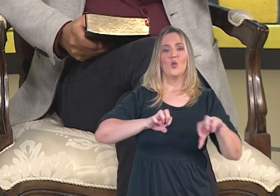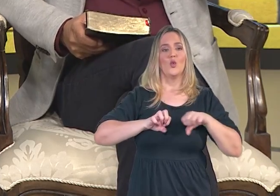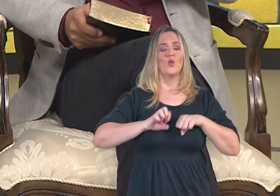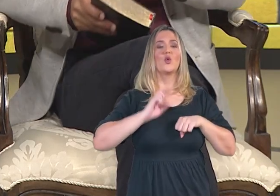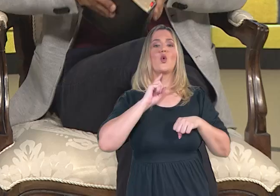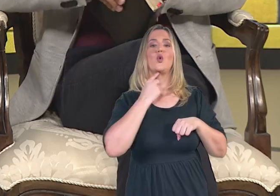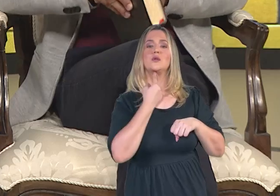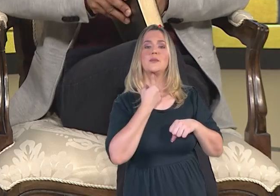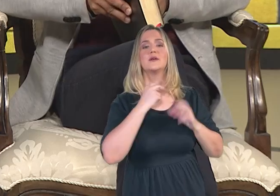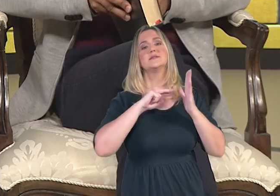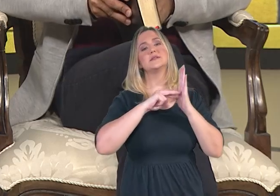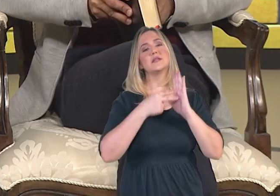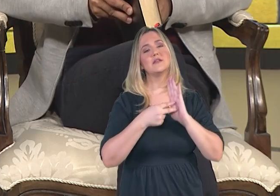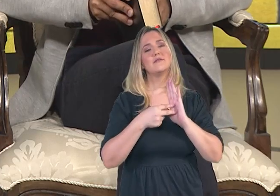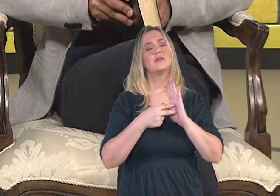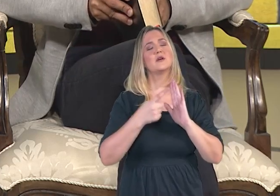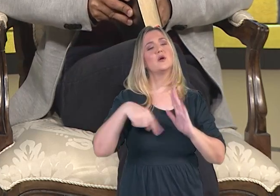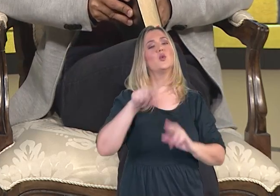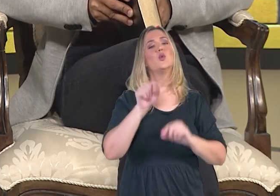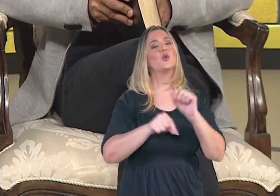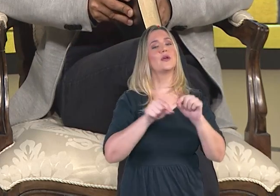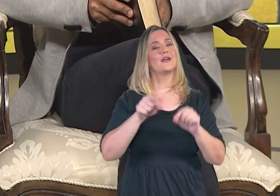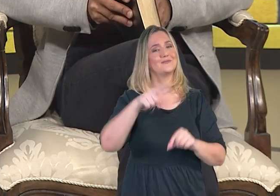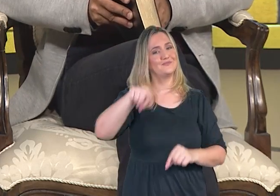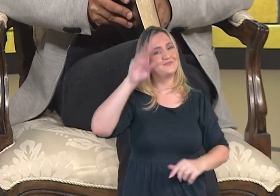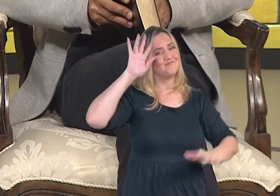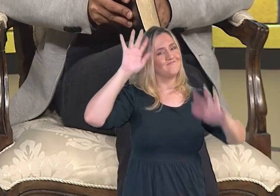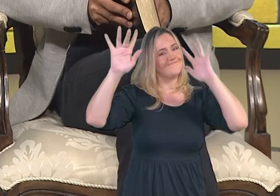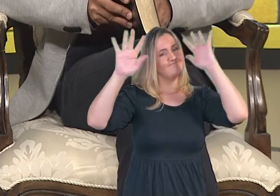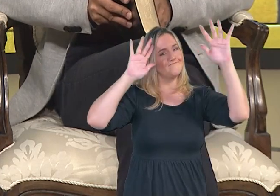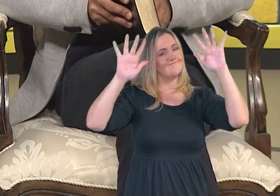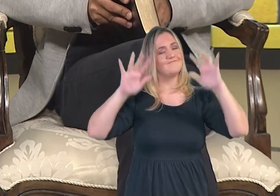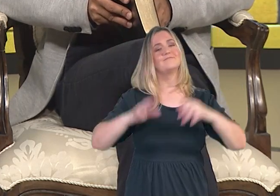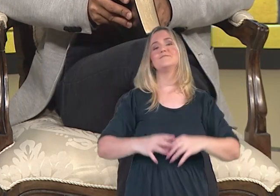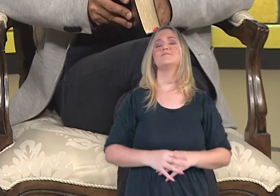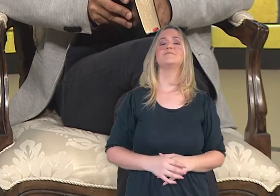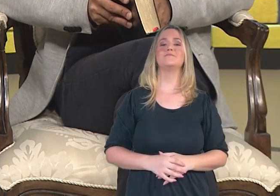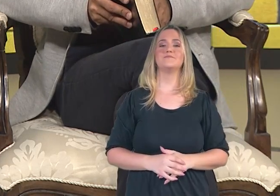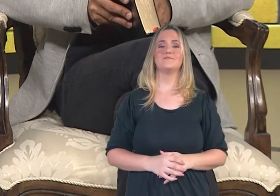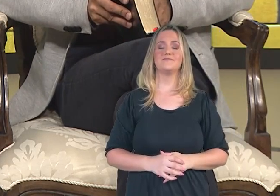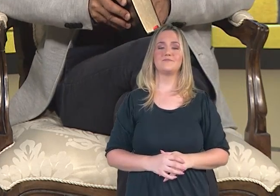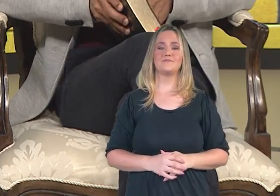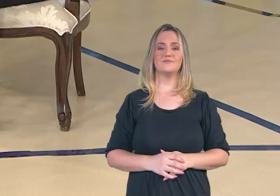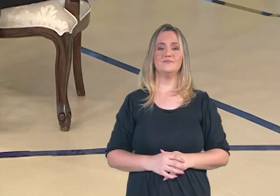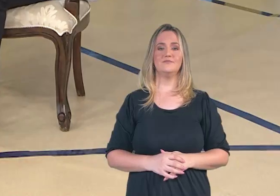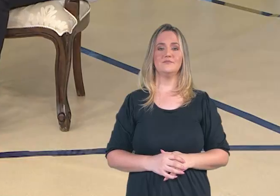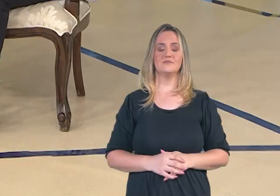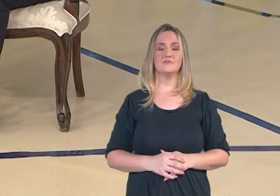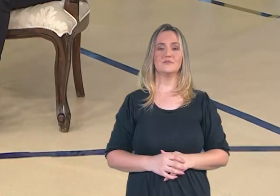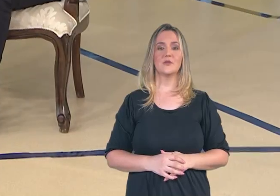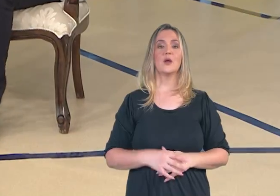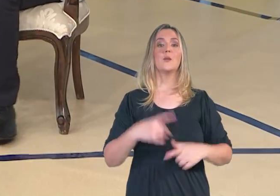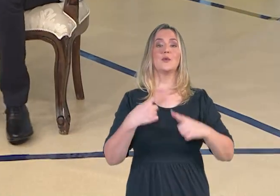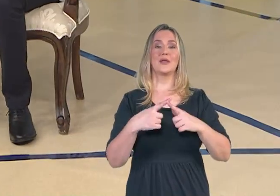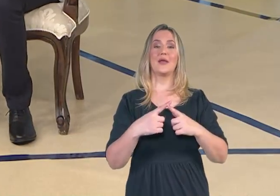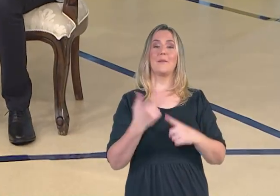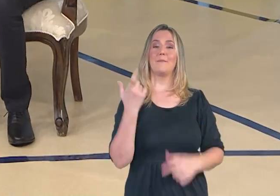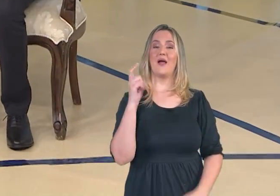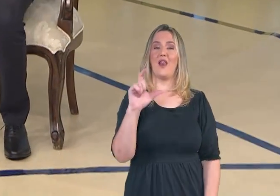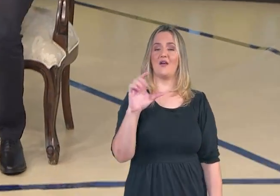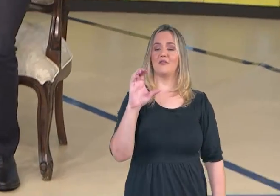8, talvez ofereça uma pista para a motivação dos hebreus. É que o